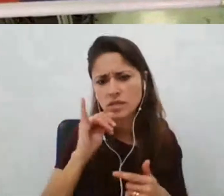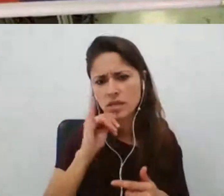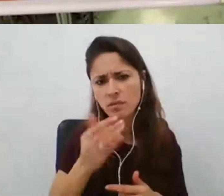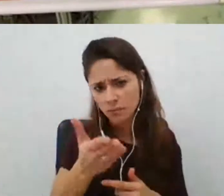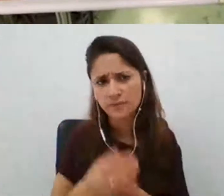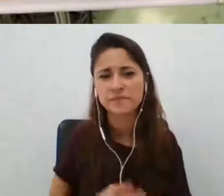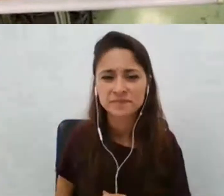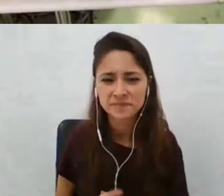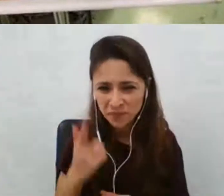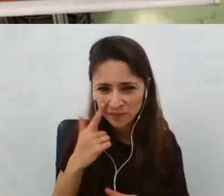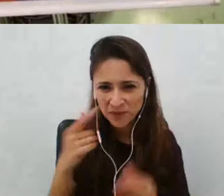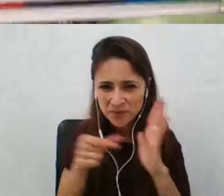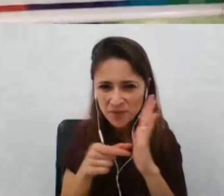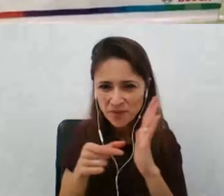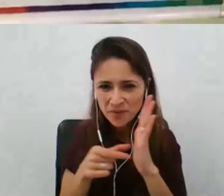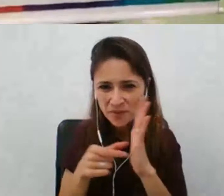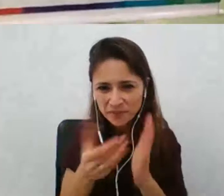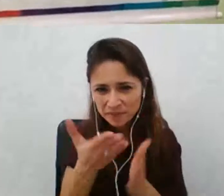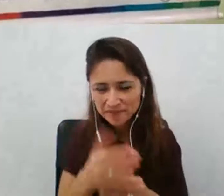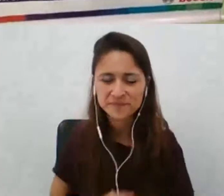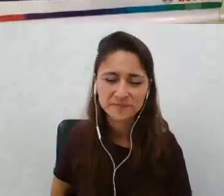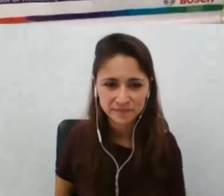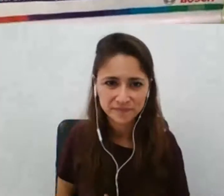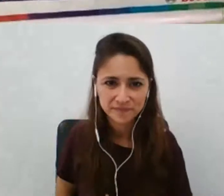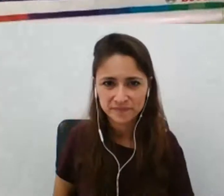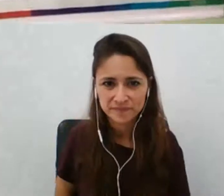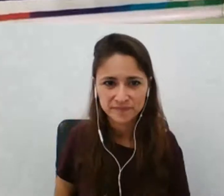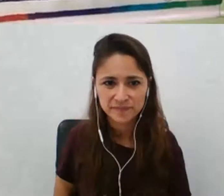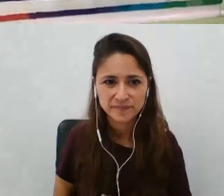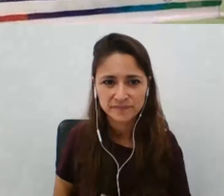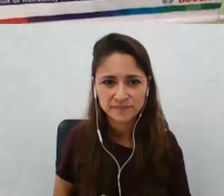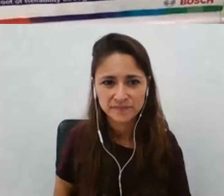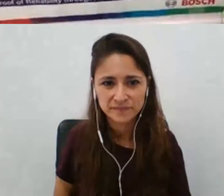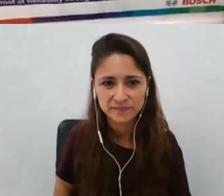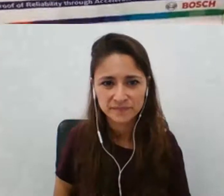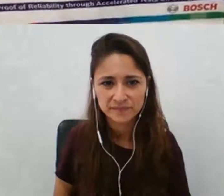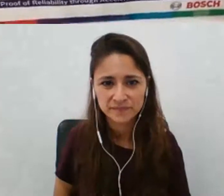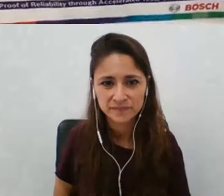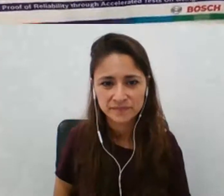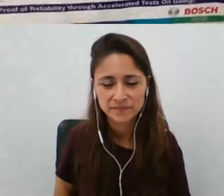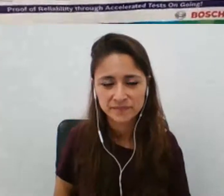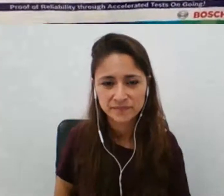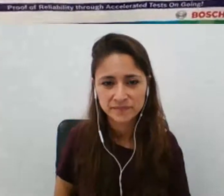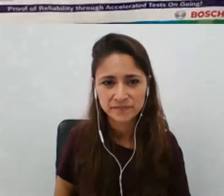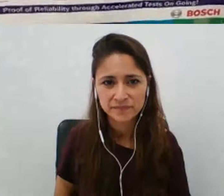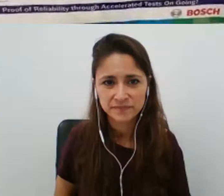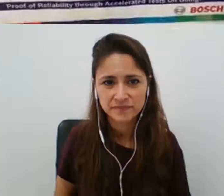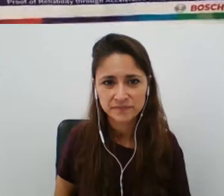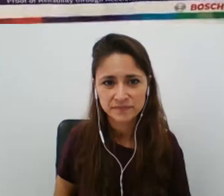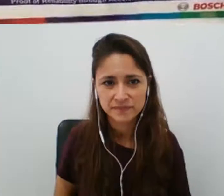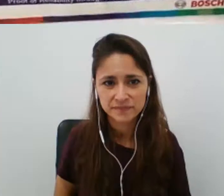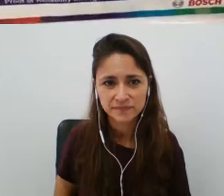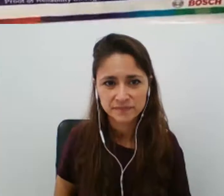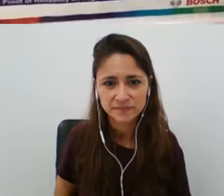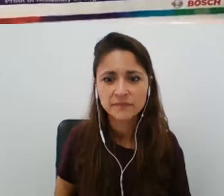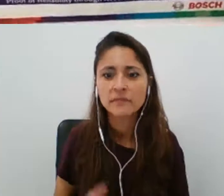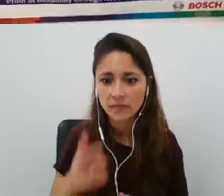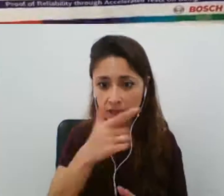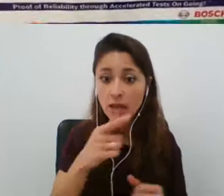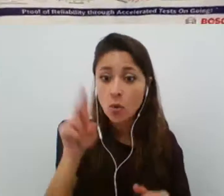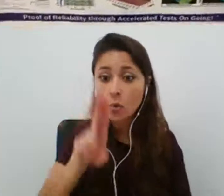Estão vendo software, onde a gente faz com aquele equipamento que eu falei para vocês, de varredura, de laser, a